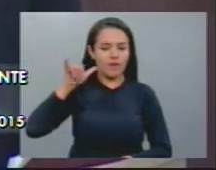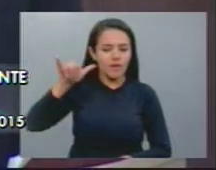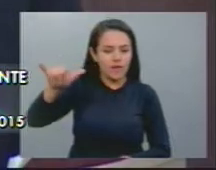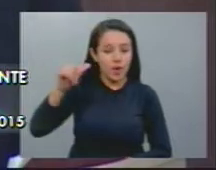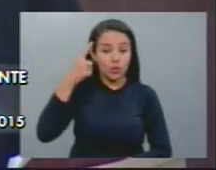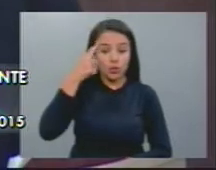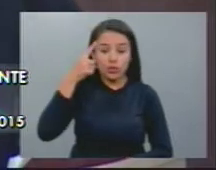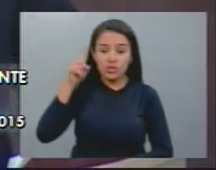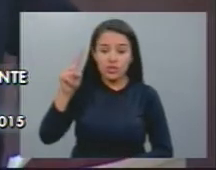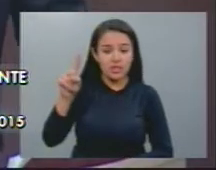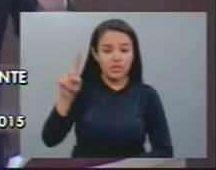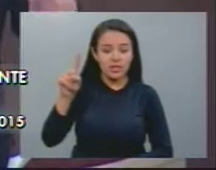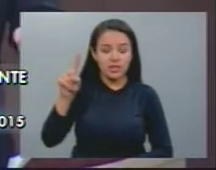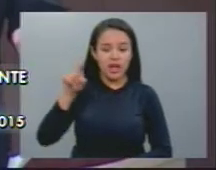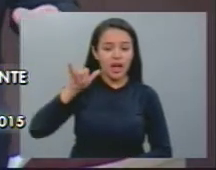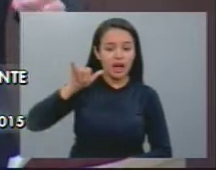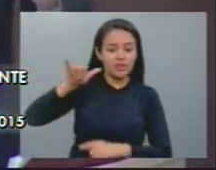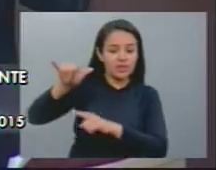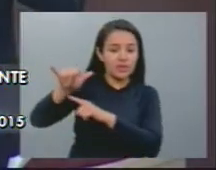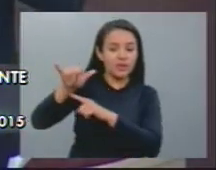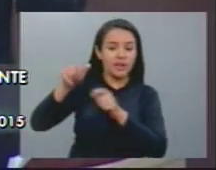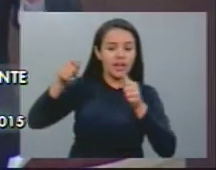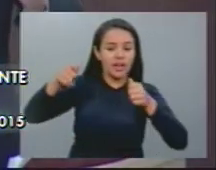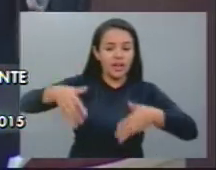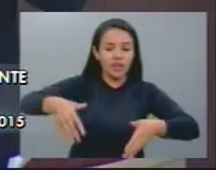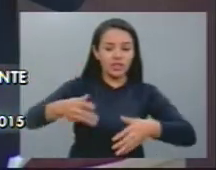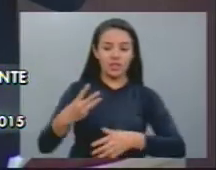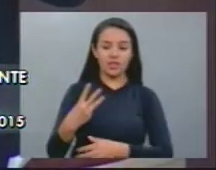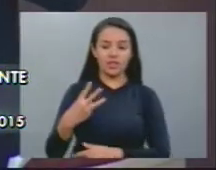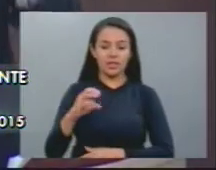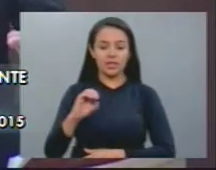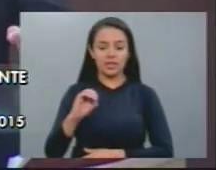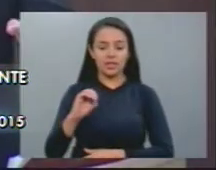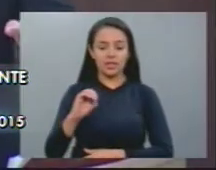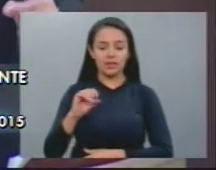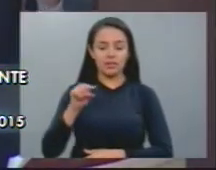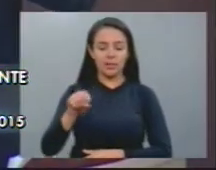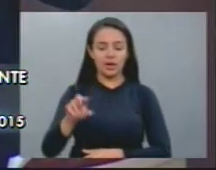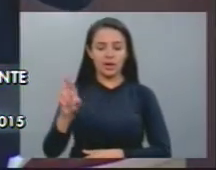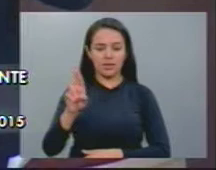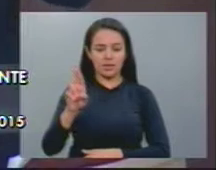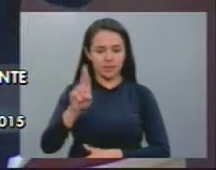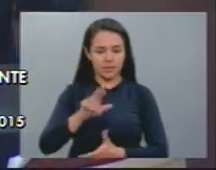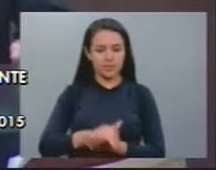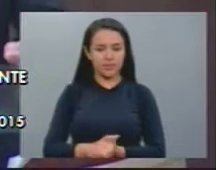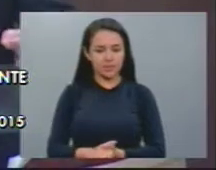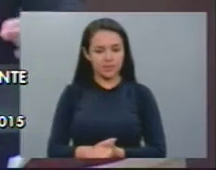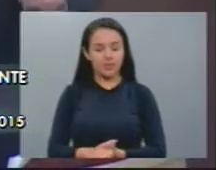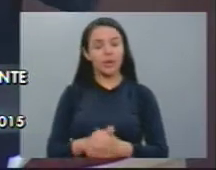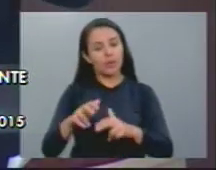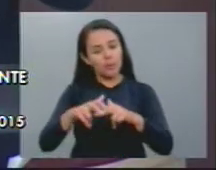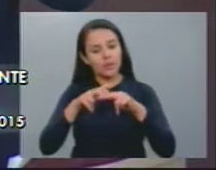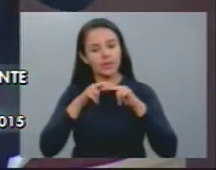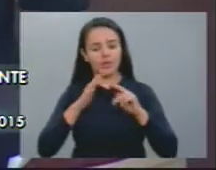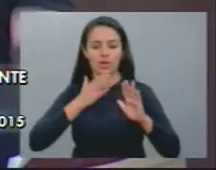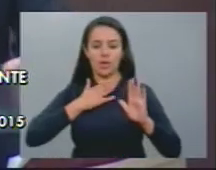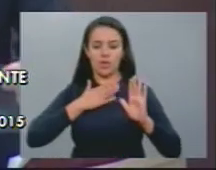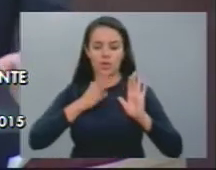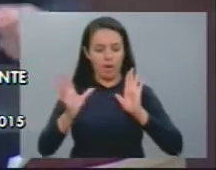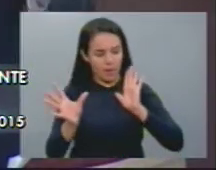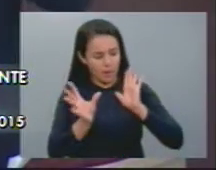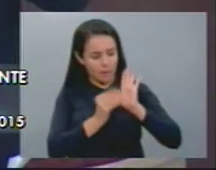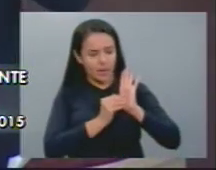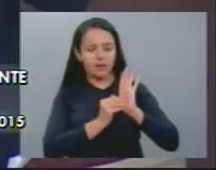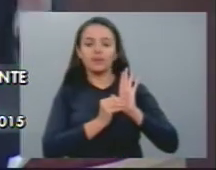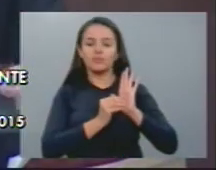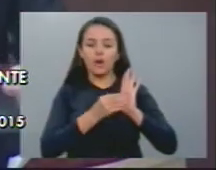jato, nós estamos propondo redução de publicidade, redução de eventos, redução de viagens